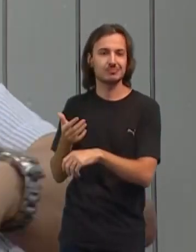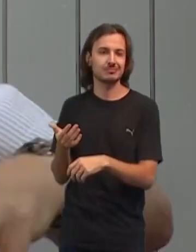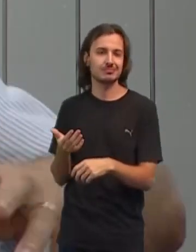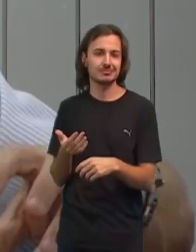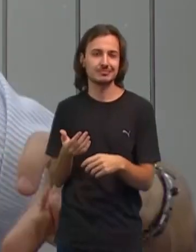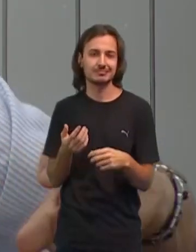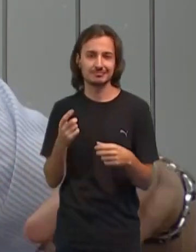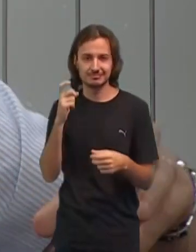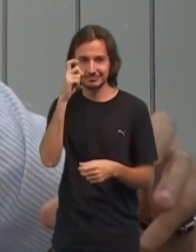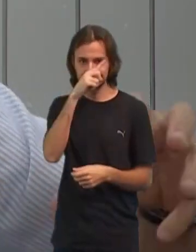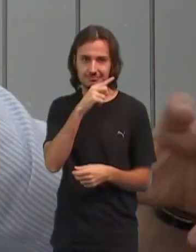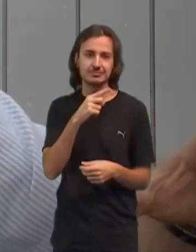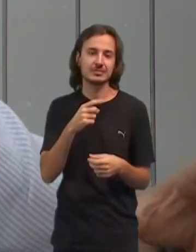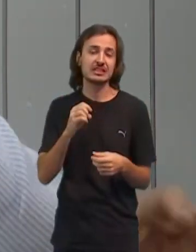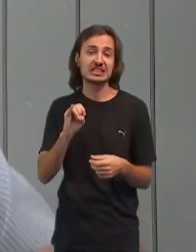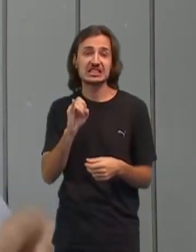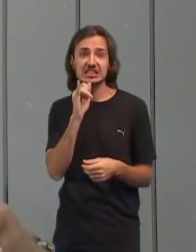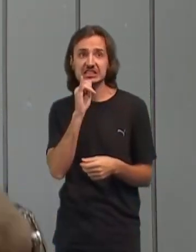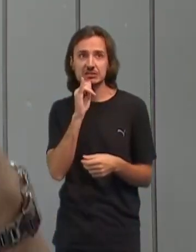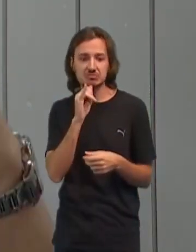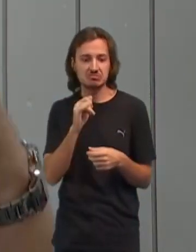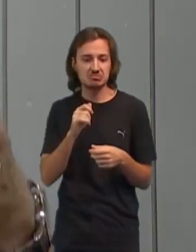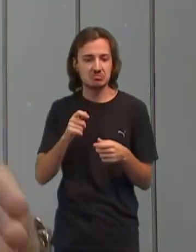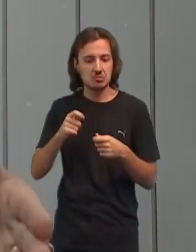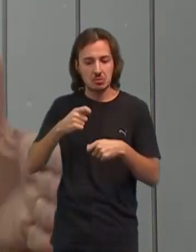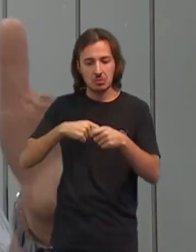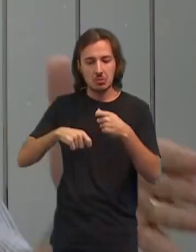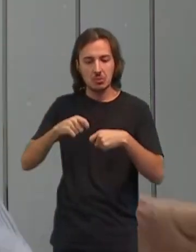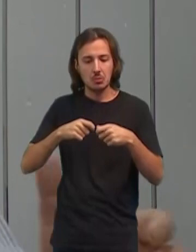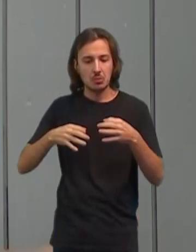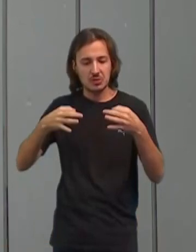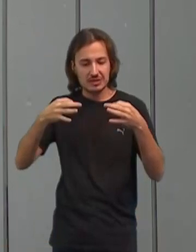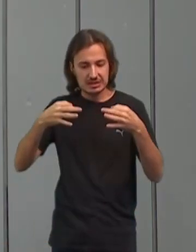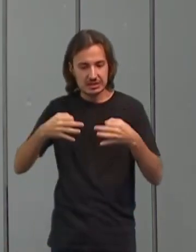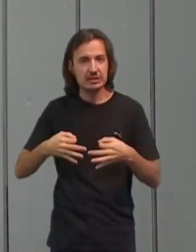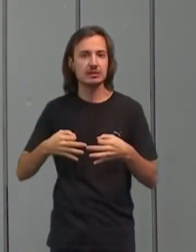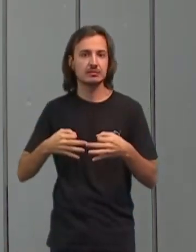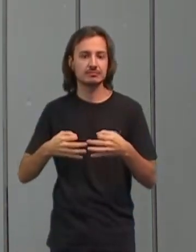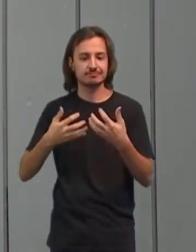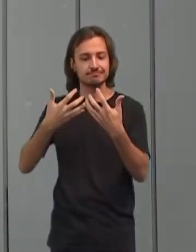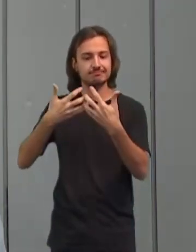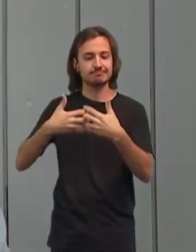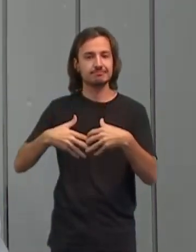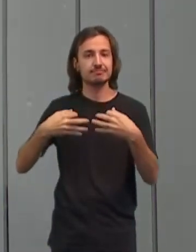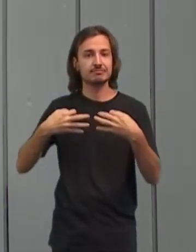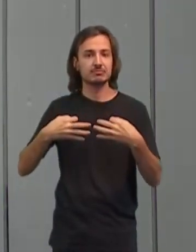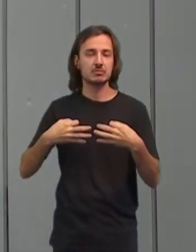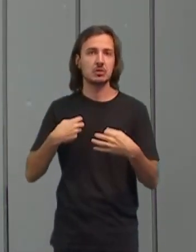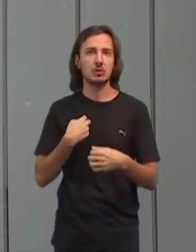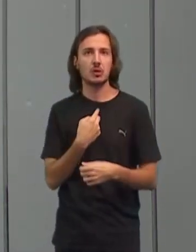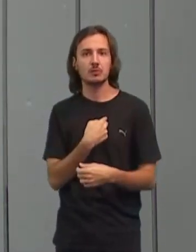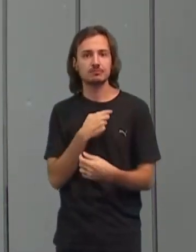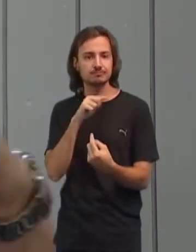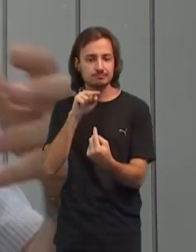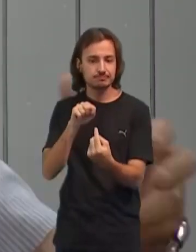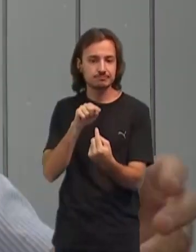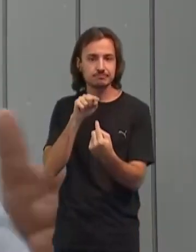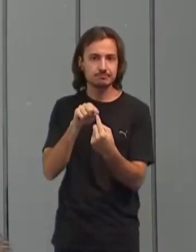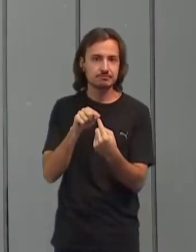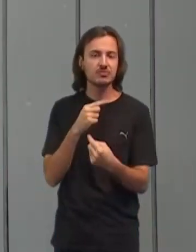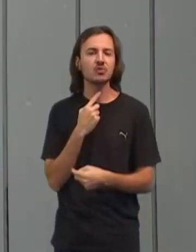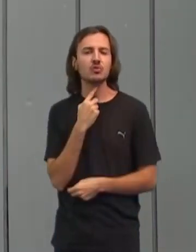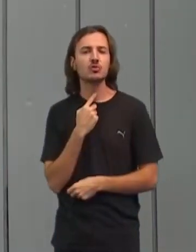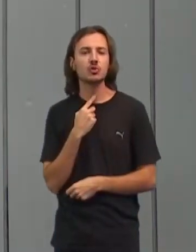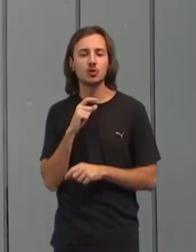modus operandi funcionasse, para fazer com que essa nossa intenção da